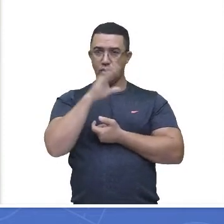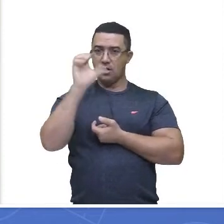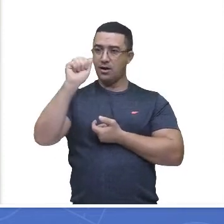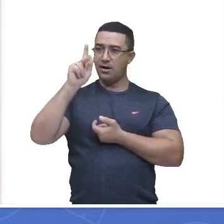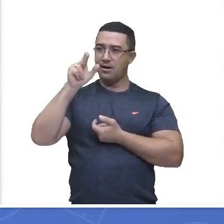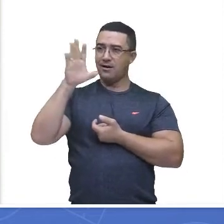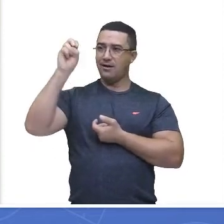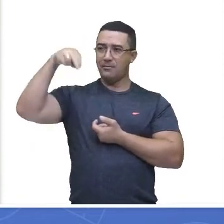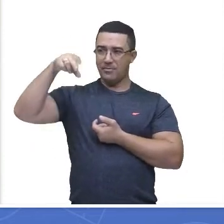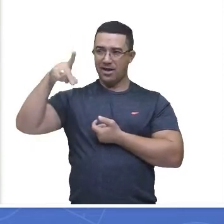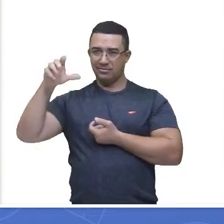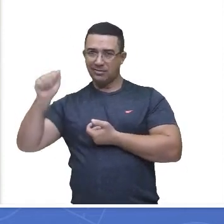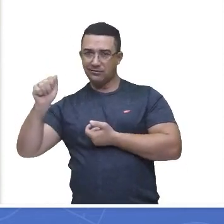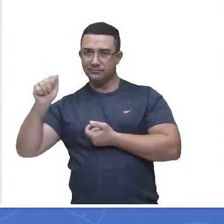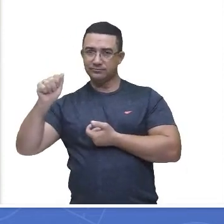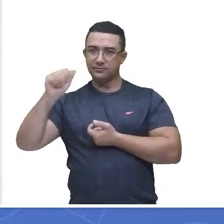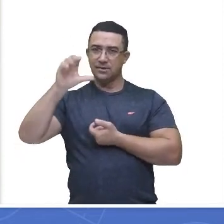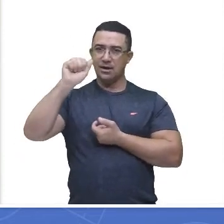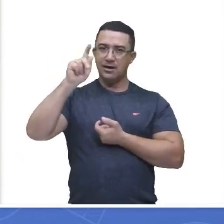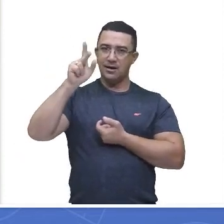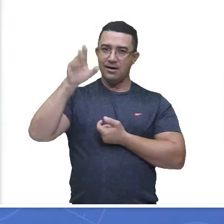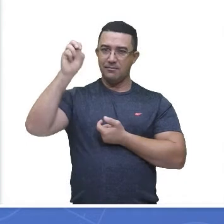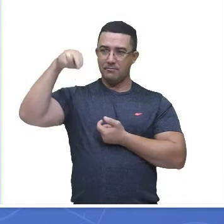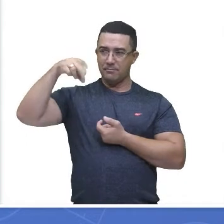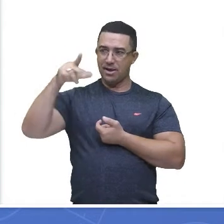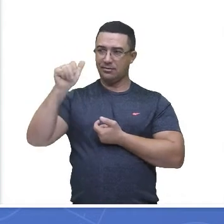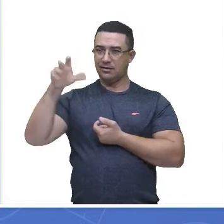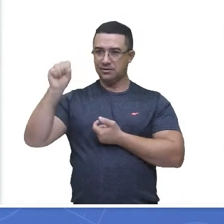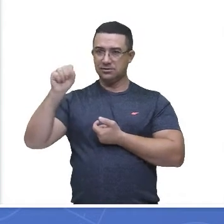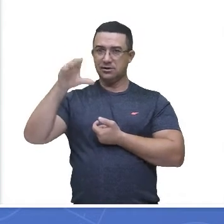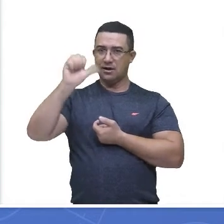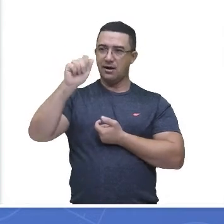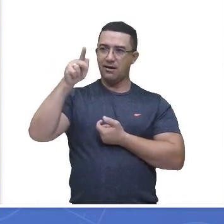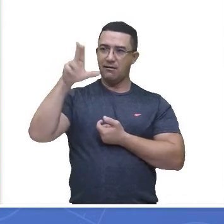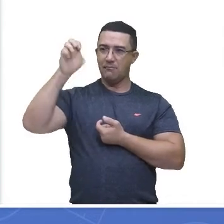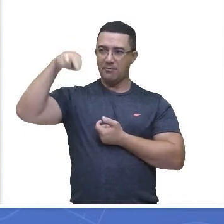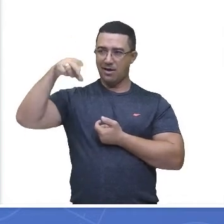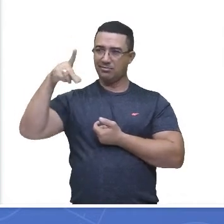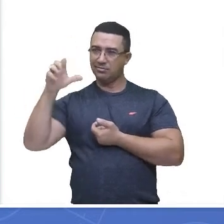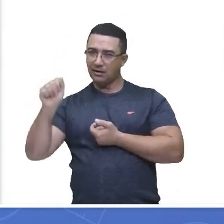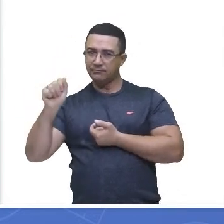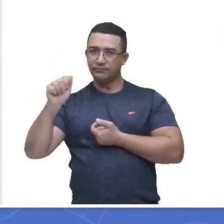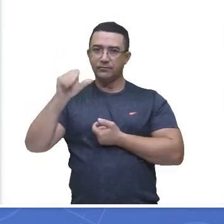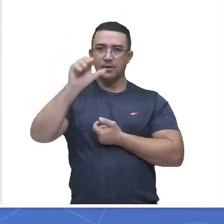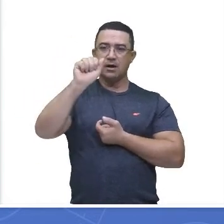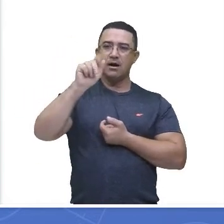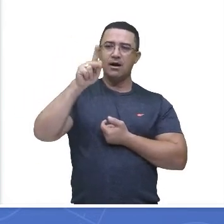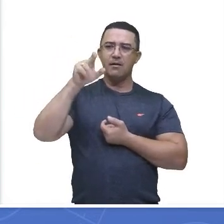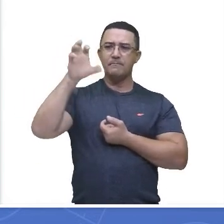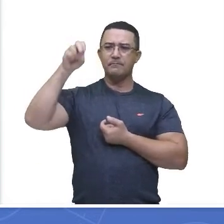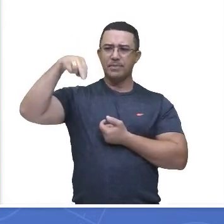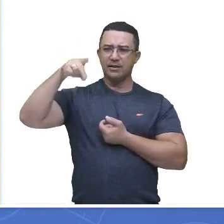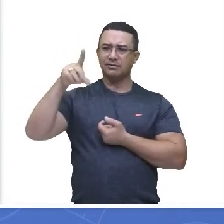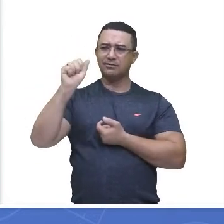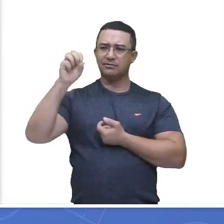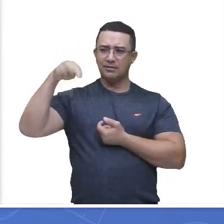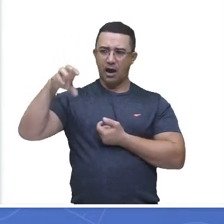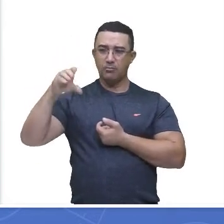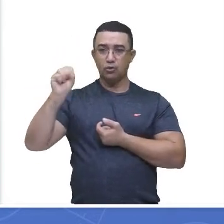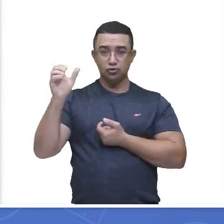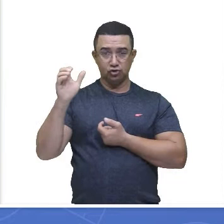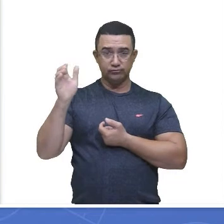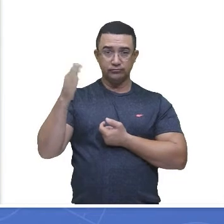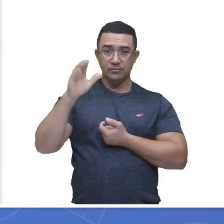aprendas, que ele, ella ou usted aprenda, que nosotros ou nosotras aprendamos, que